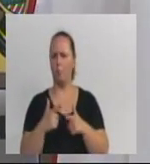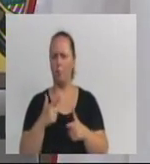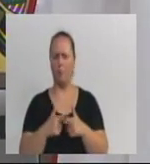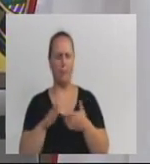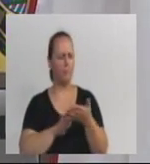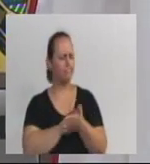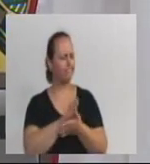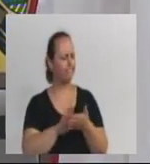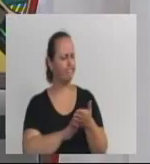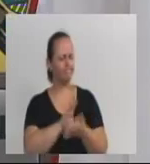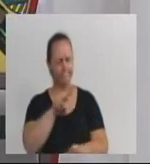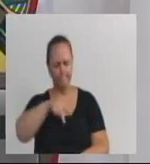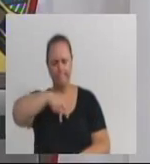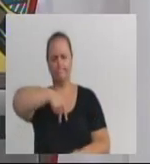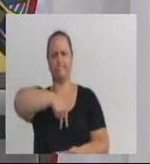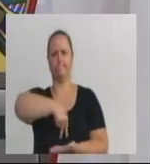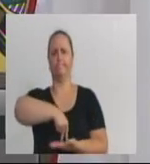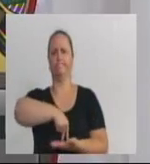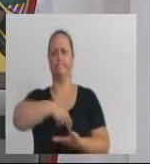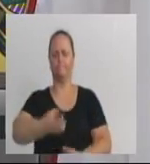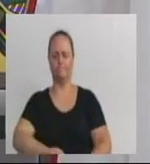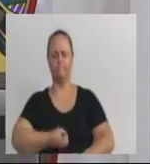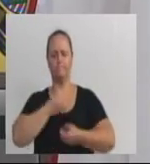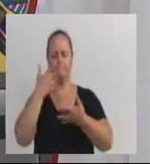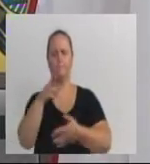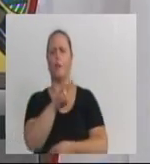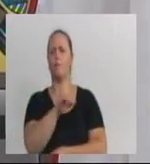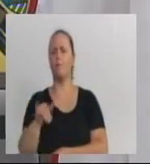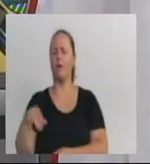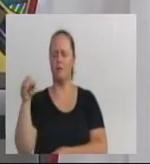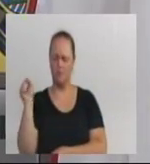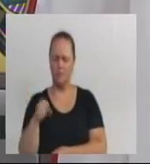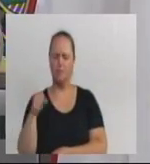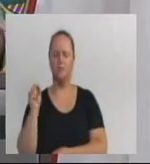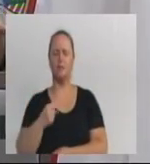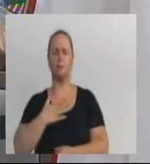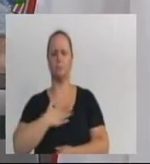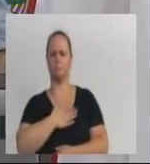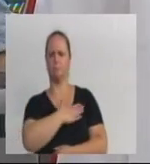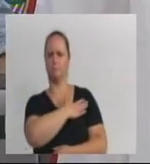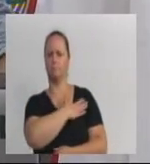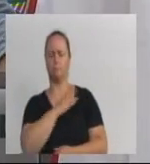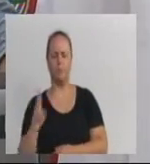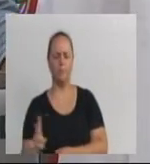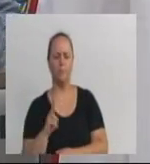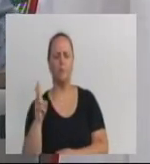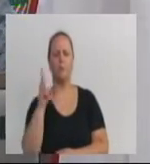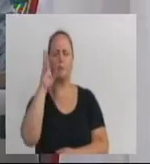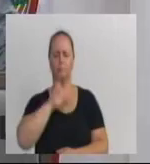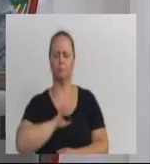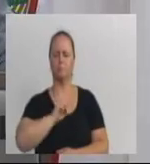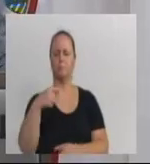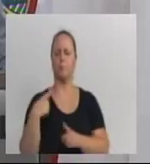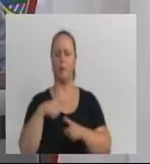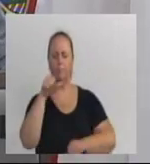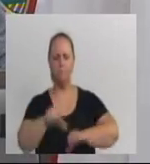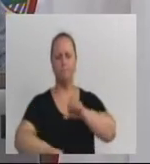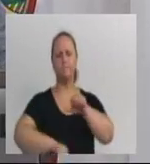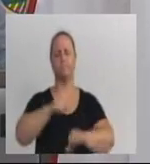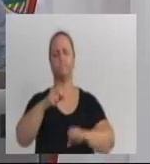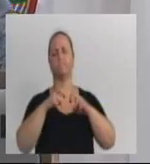que o prefeito Napoleão será, sim, vitorioso nessa transformação do transporte público de nossa